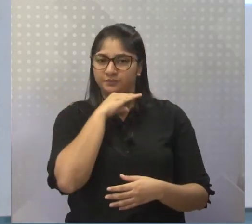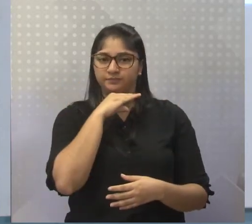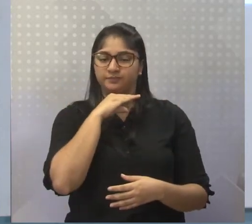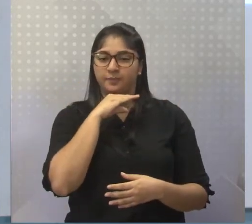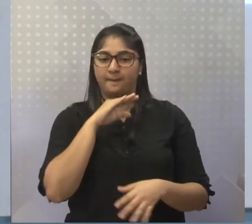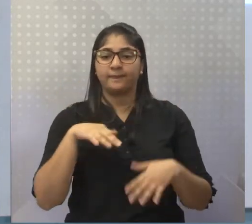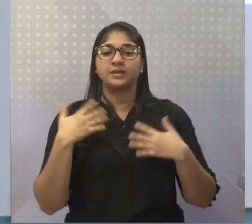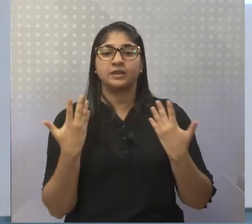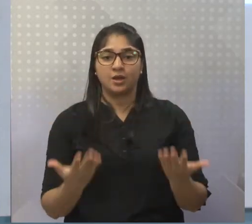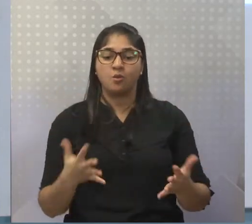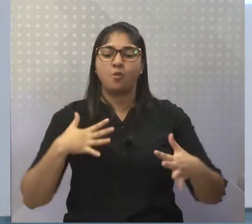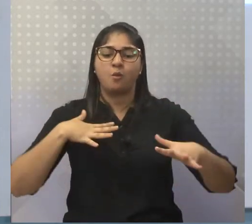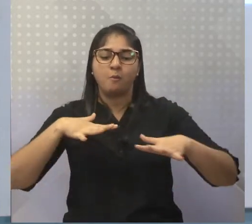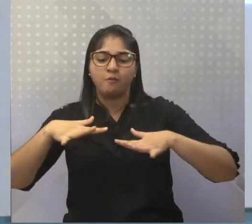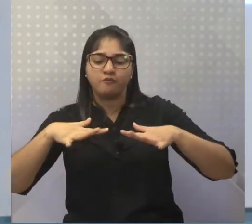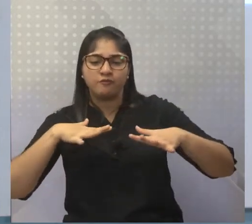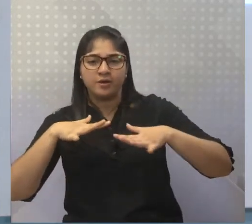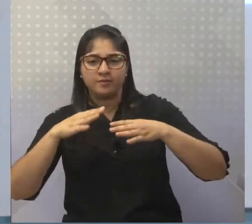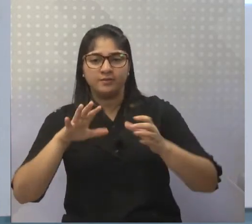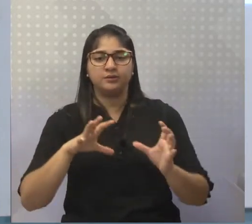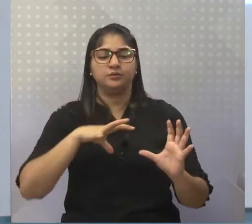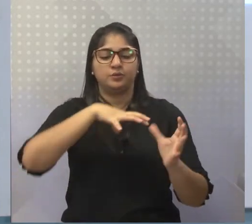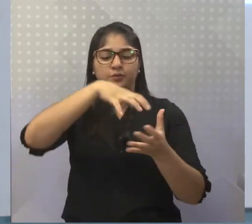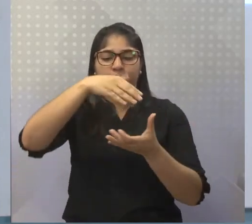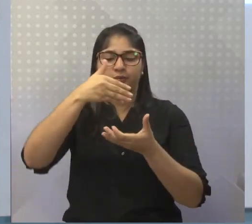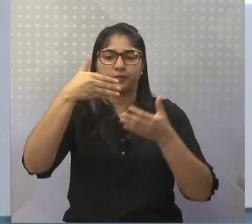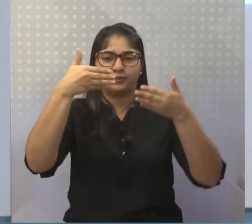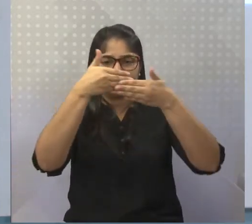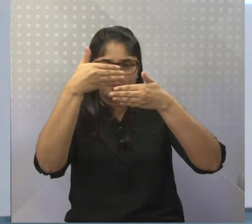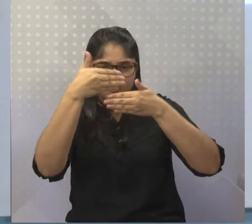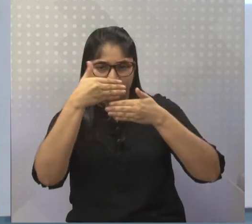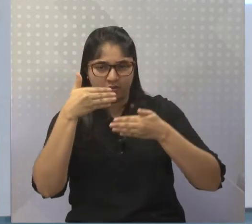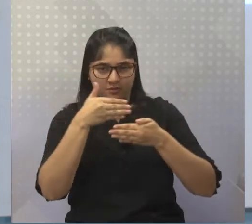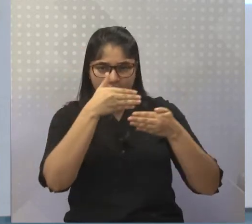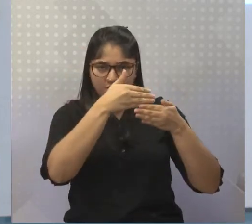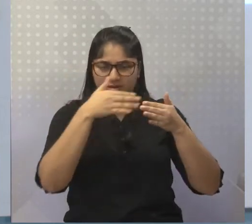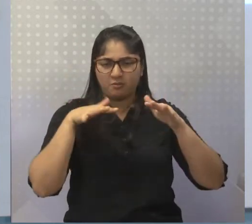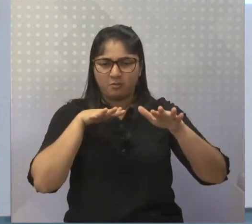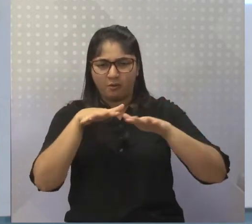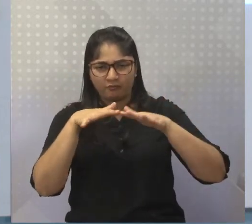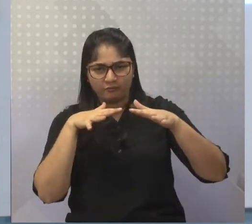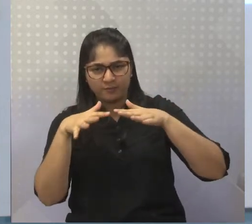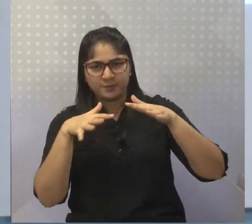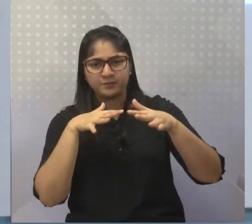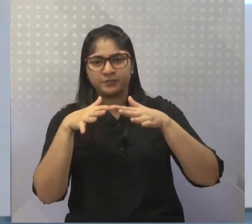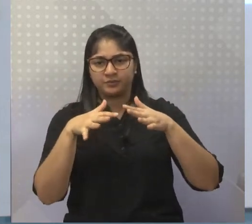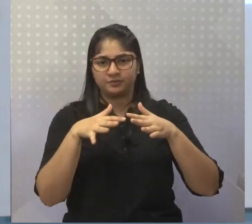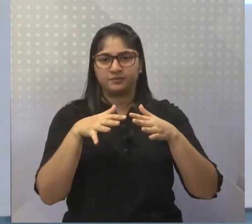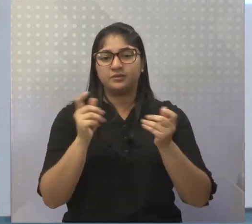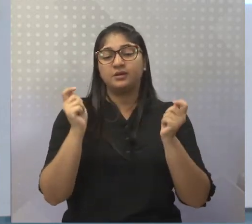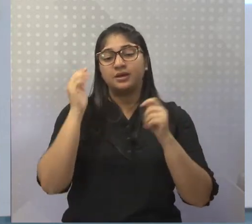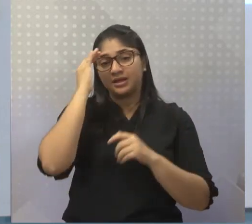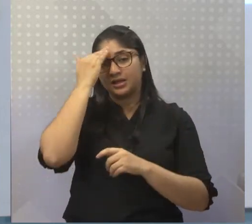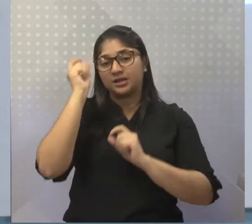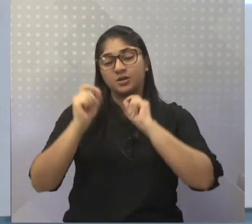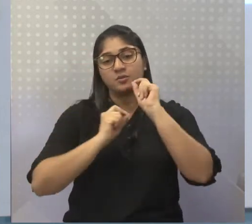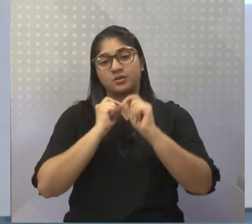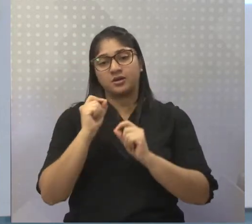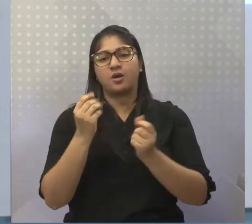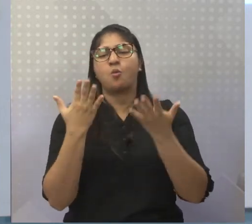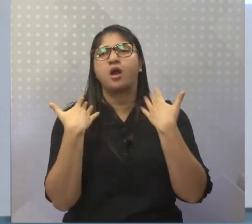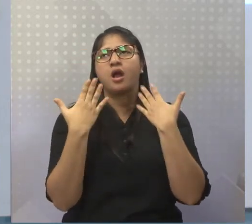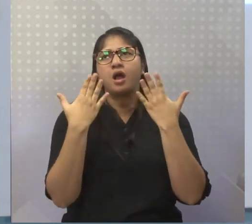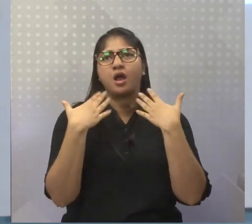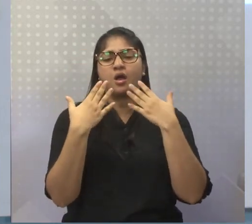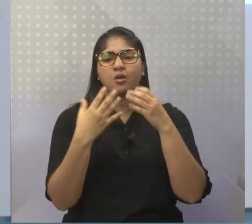movimentação das placas tectônicas mais na frente ao selecionar uma imagem para a gente entender que esse calor essa queima vai